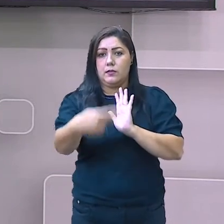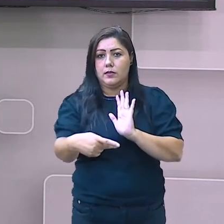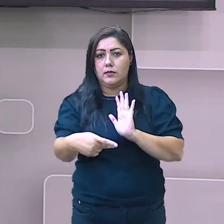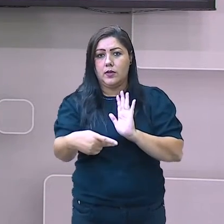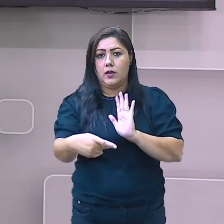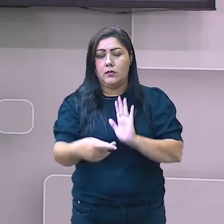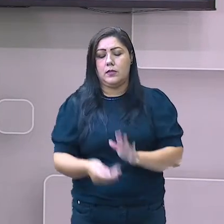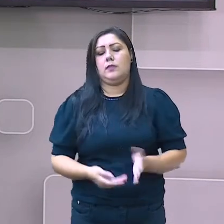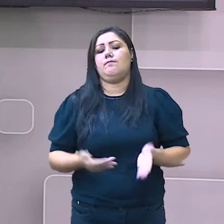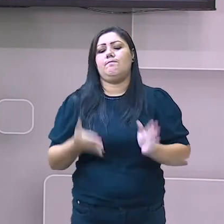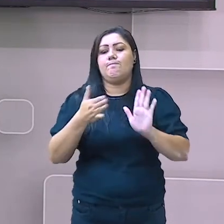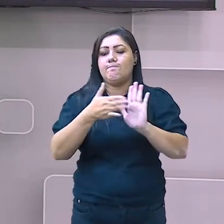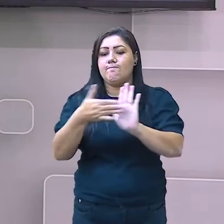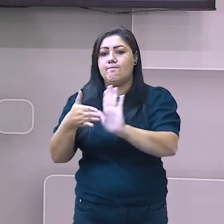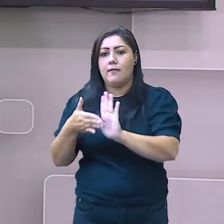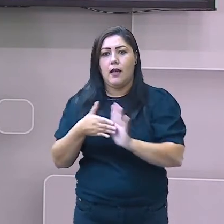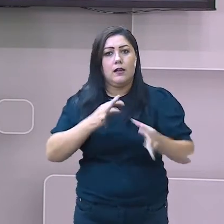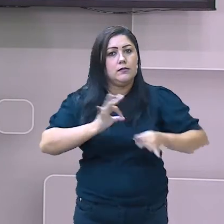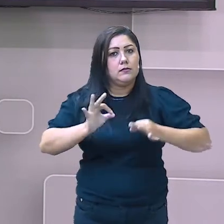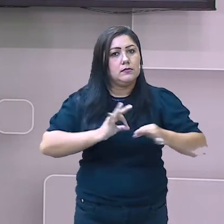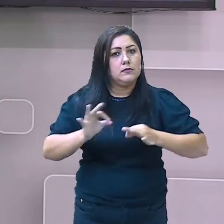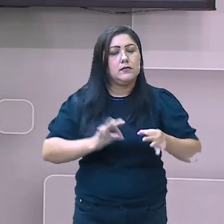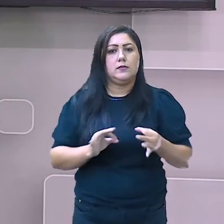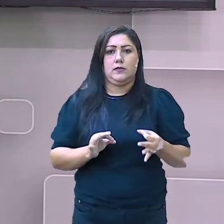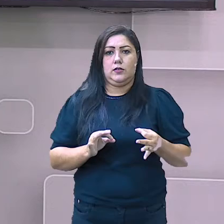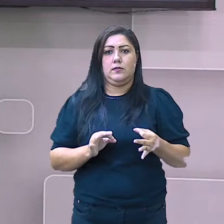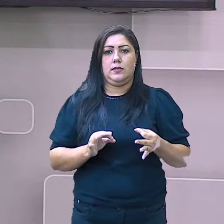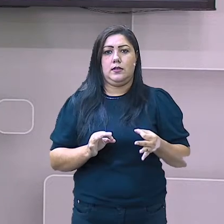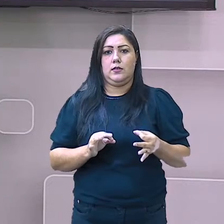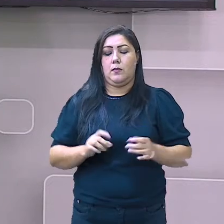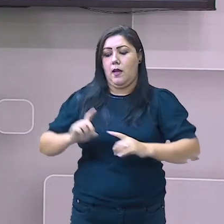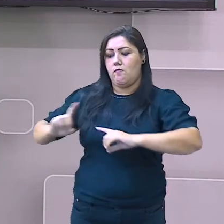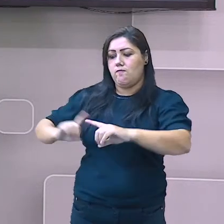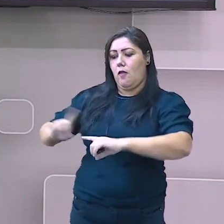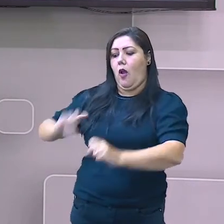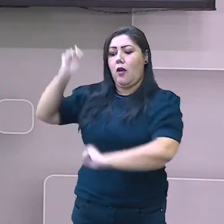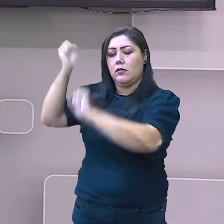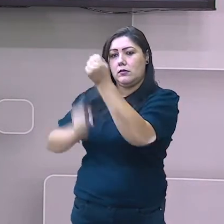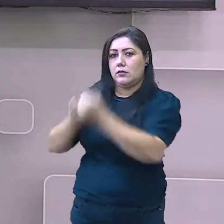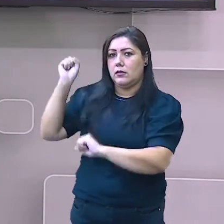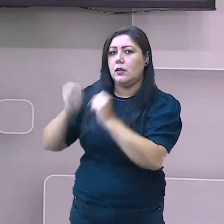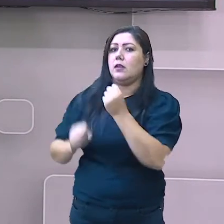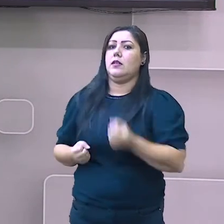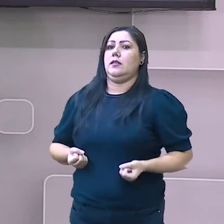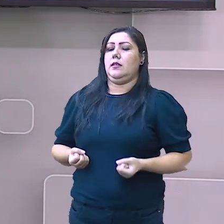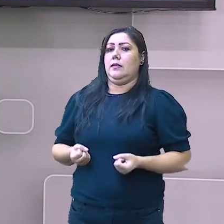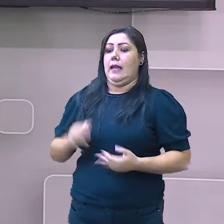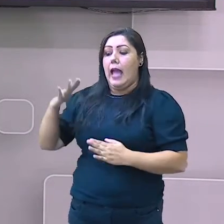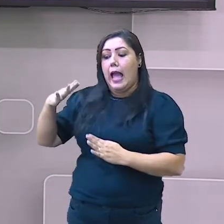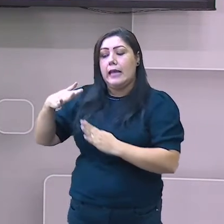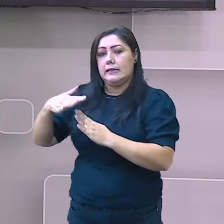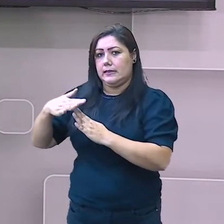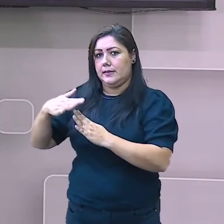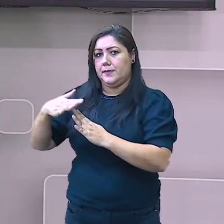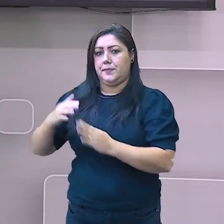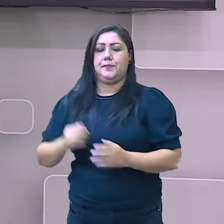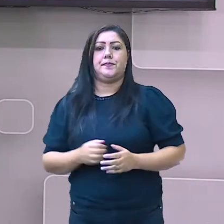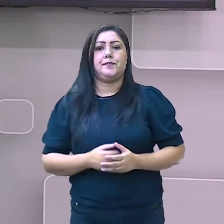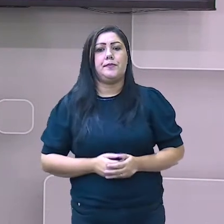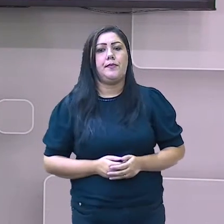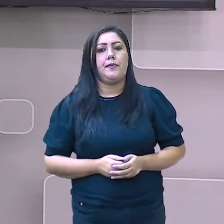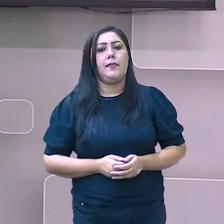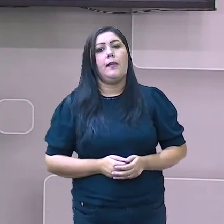planejamento da produção, buscando manter o controle operário das empresas sob certos limites. A